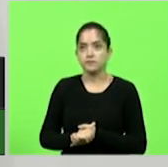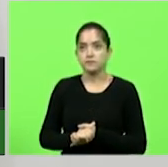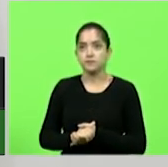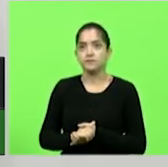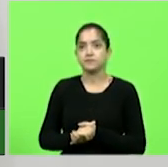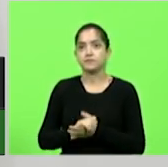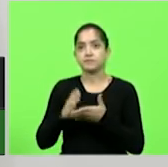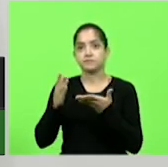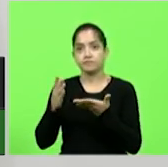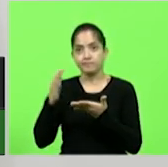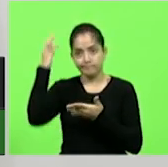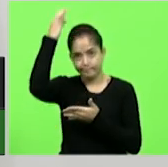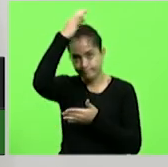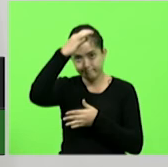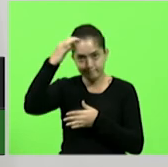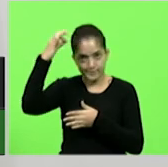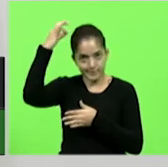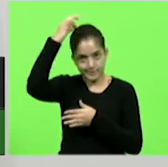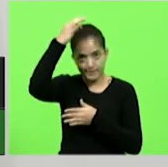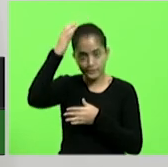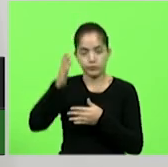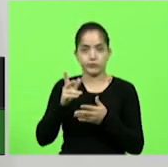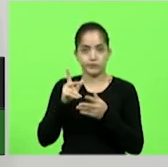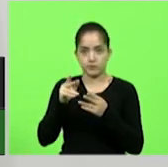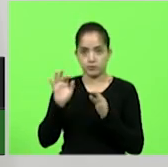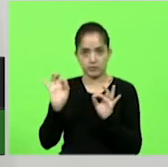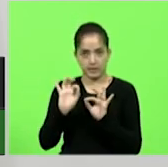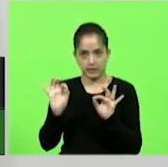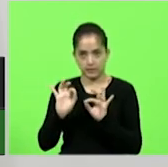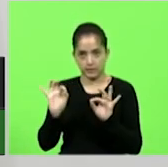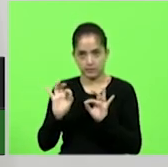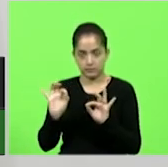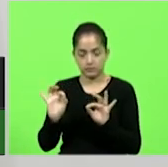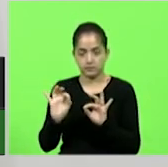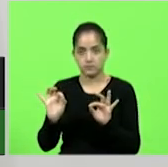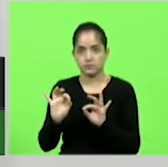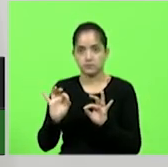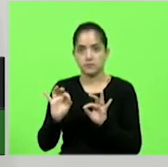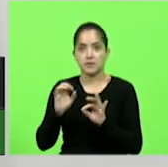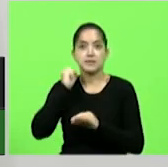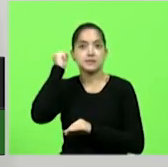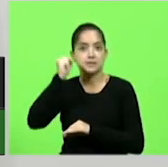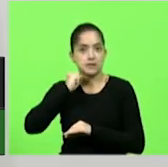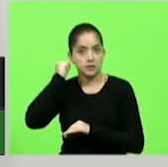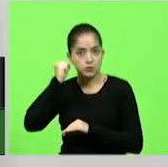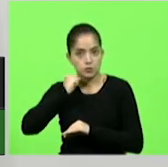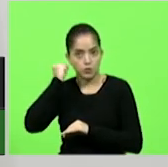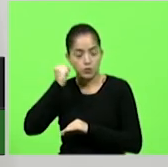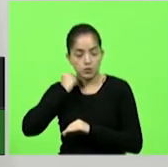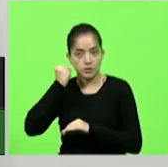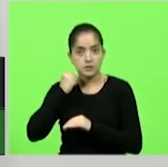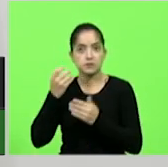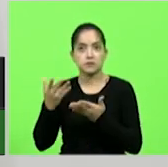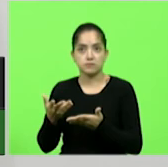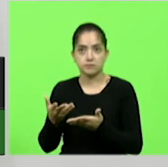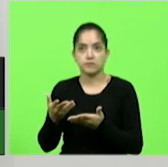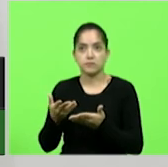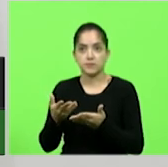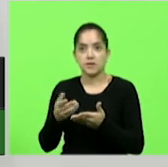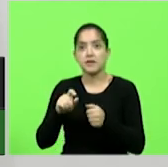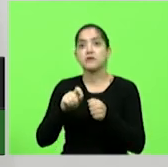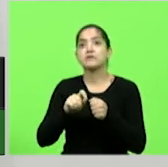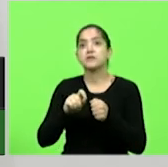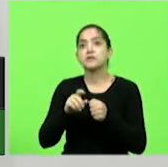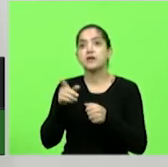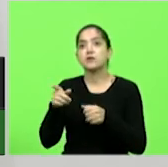santos, que não têm absolutamente nada de santos, senadores, fizeram com a médica